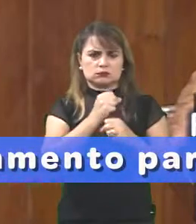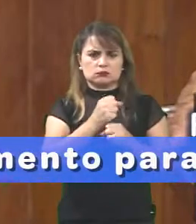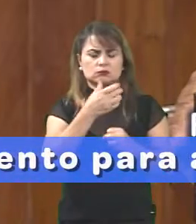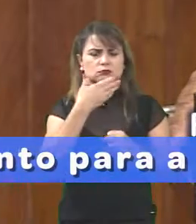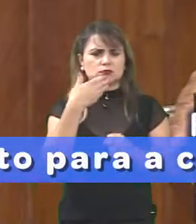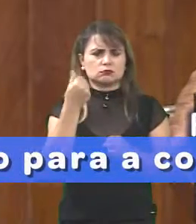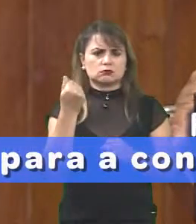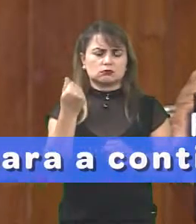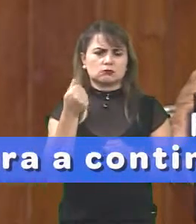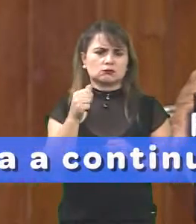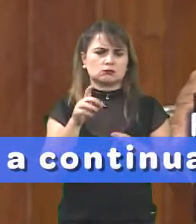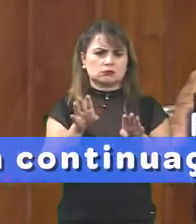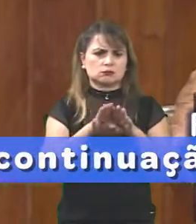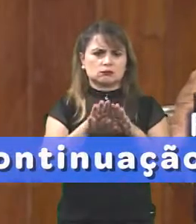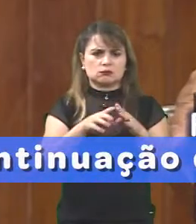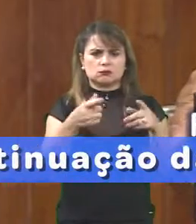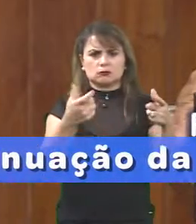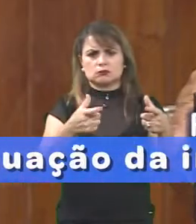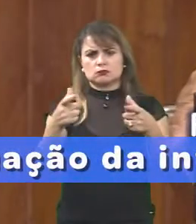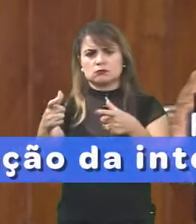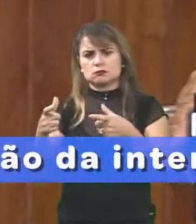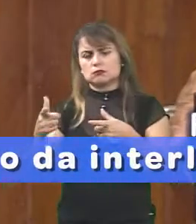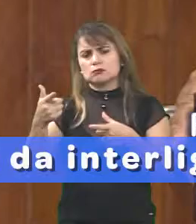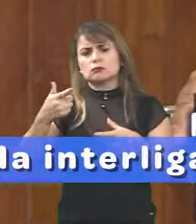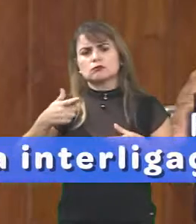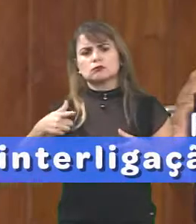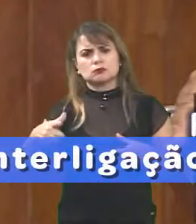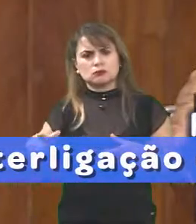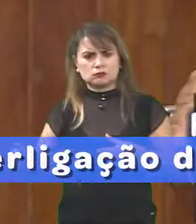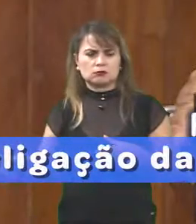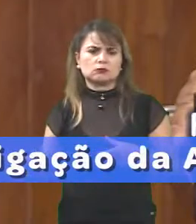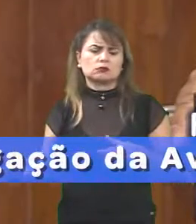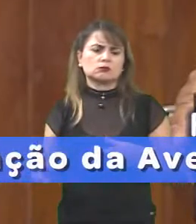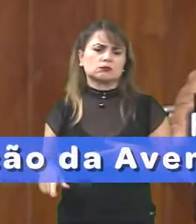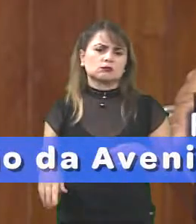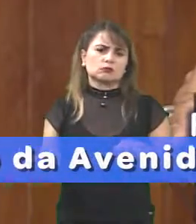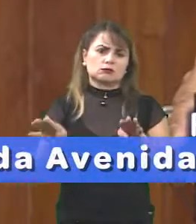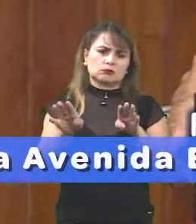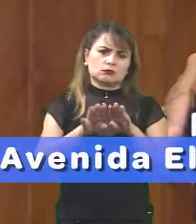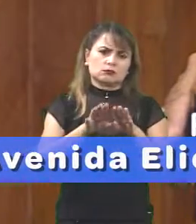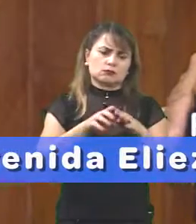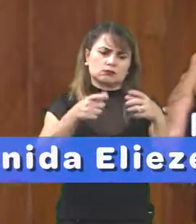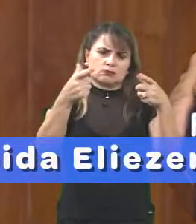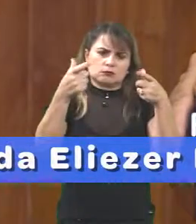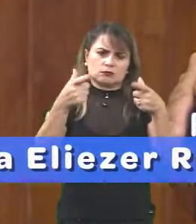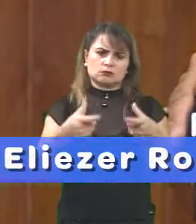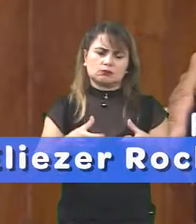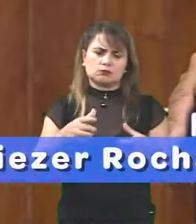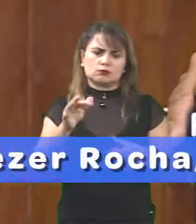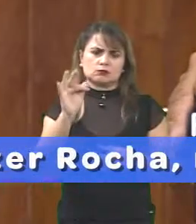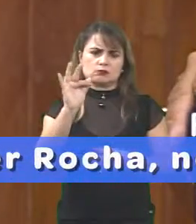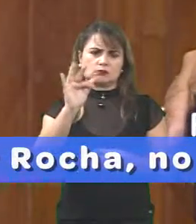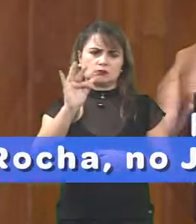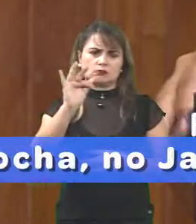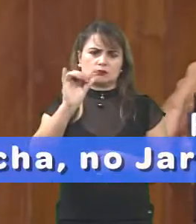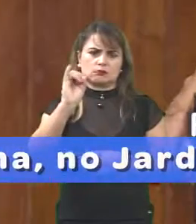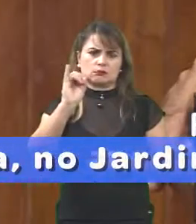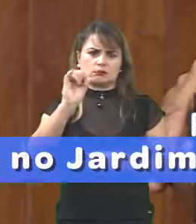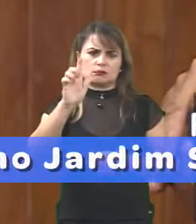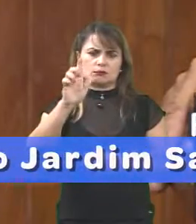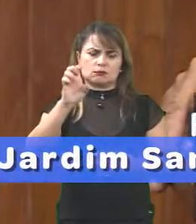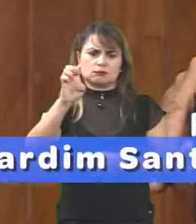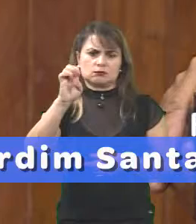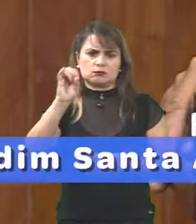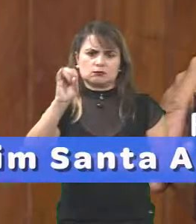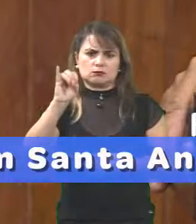também, fizemos uma reunião no Figueirinha, também tem aquela interligação do Figueirinha com o